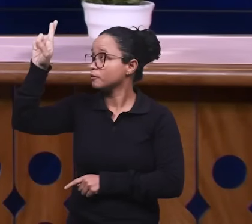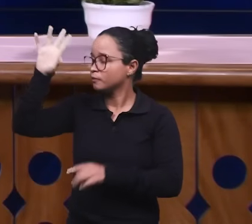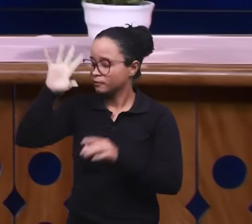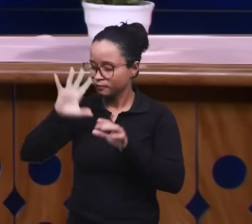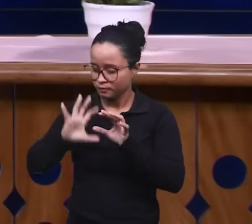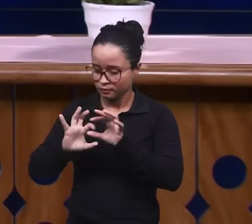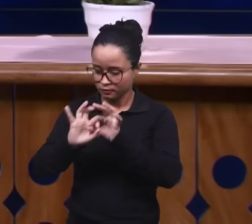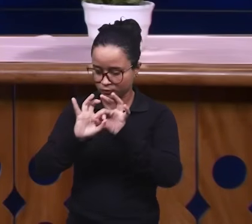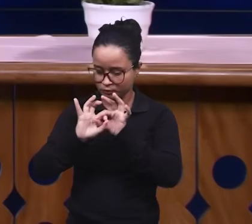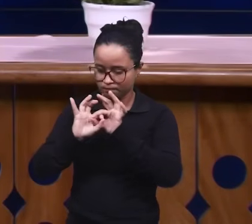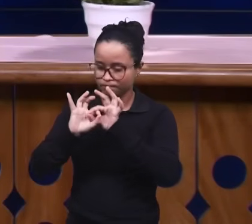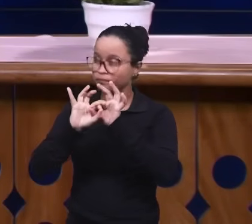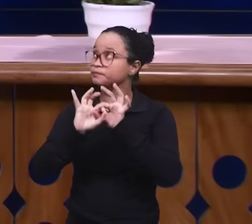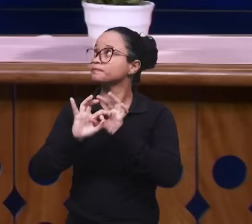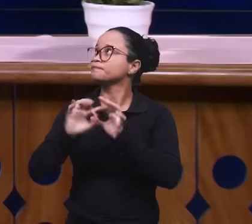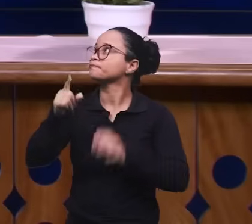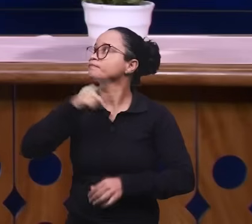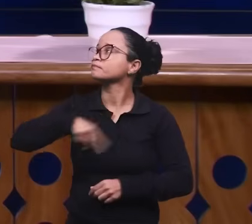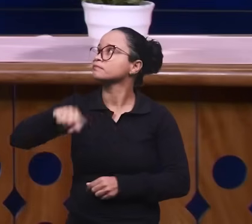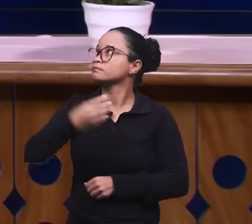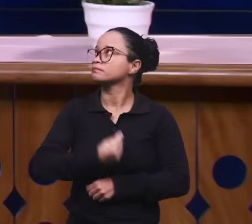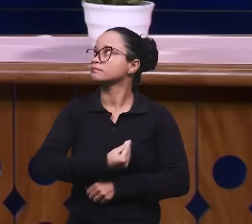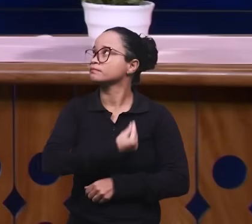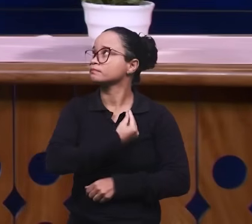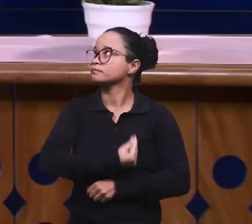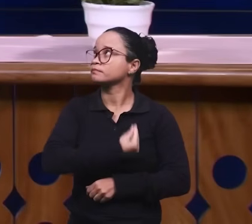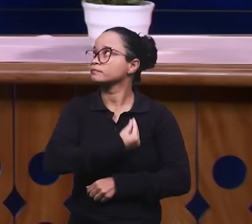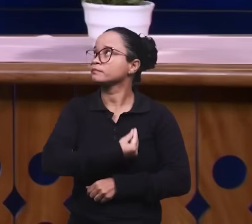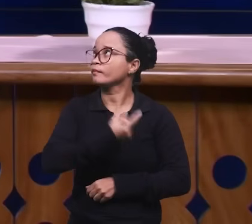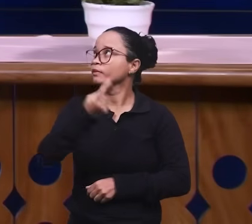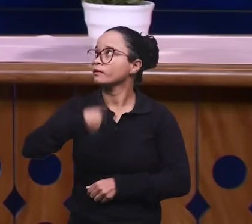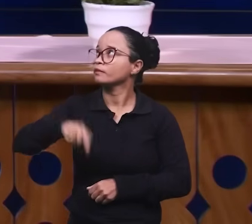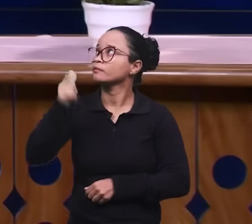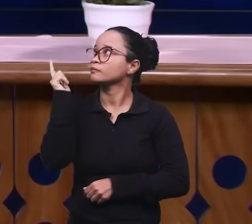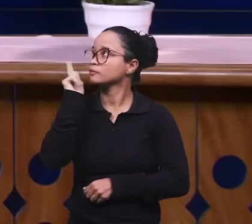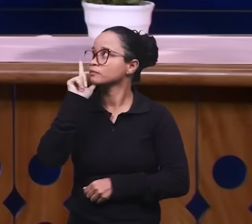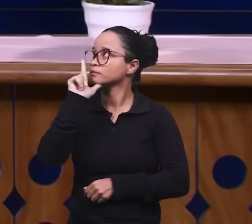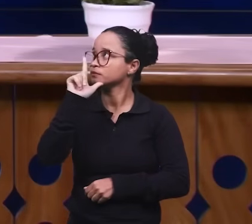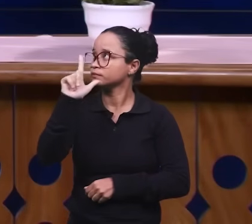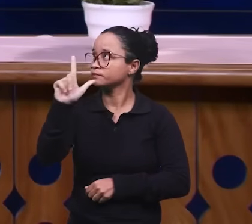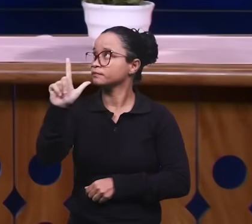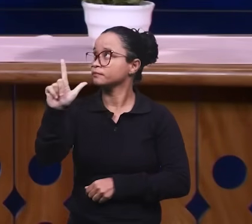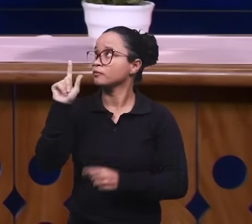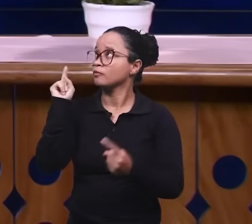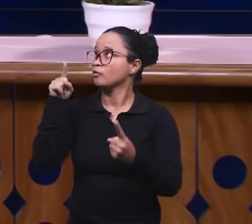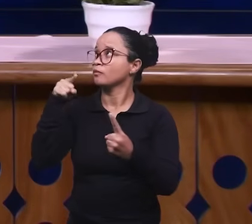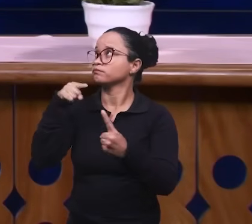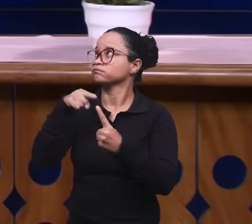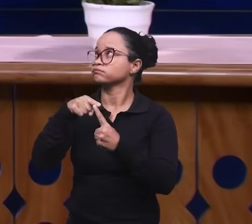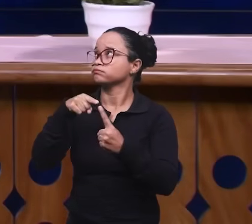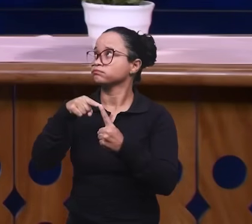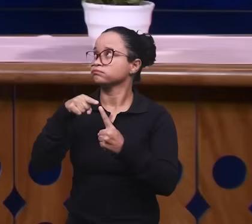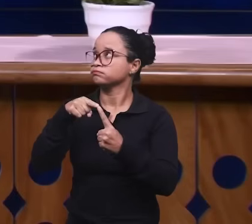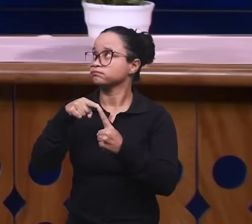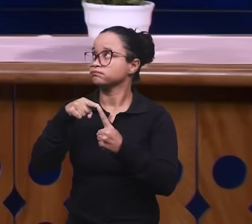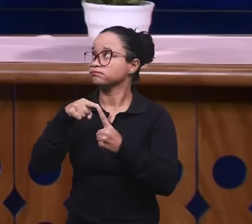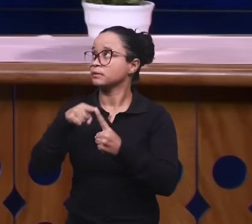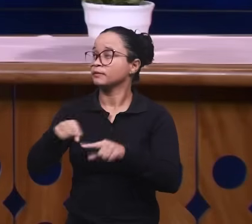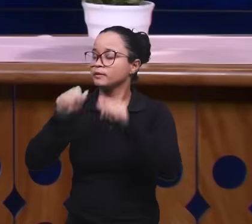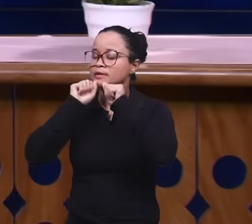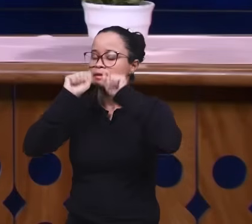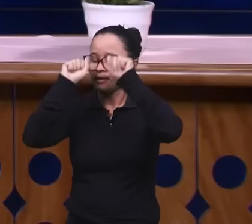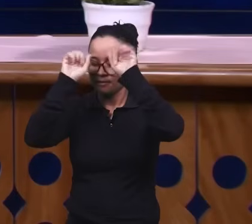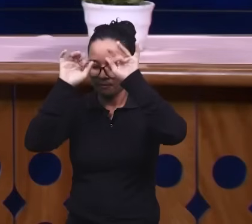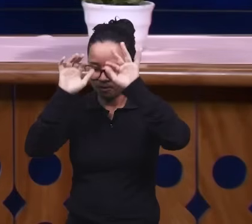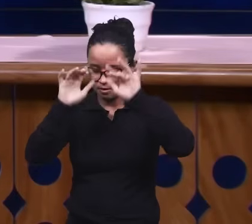comunhão às nossas vidas, para que possamos alcançar o objetivo das Tuas